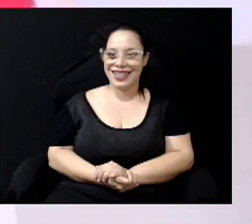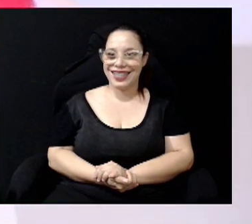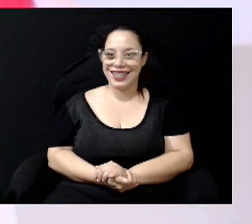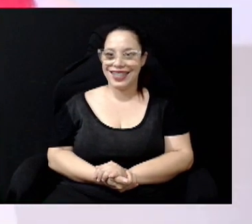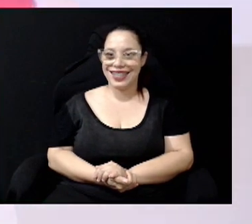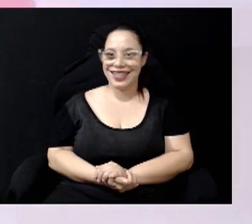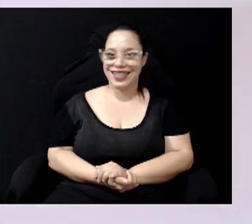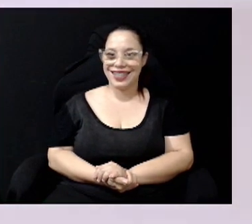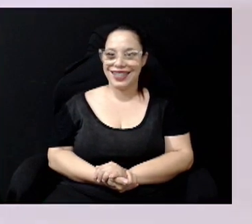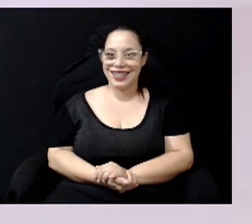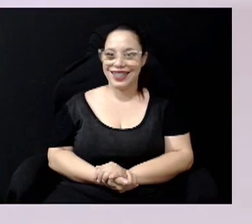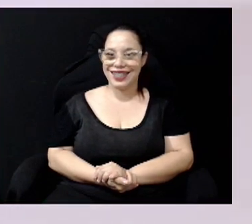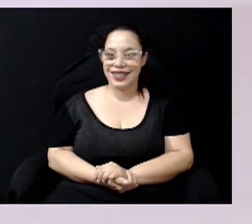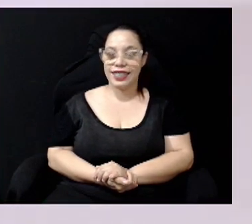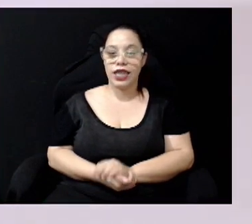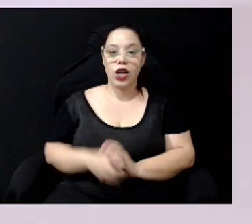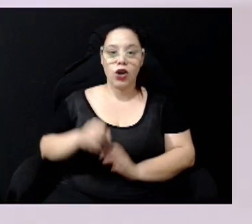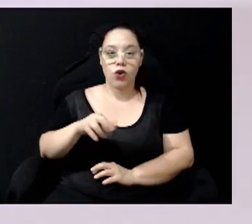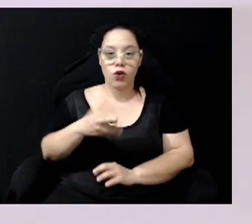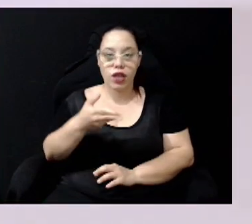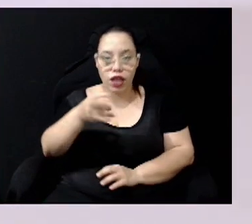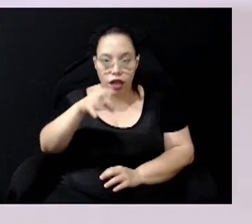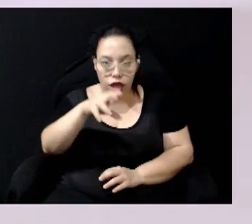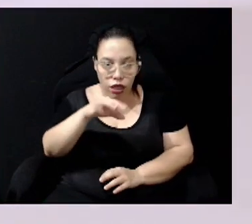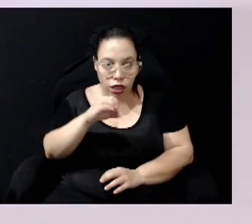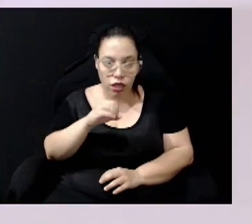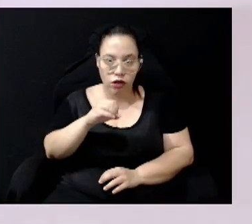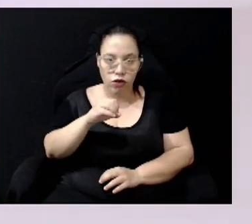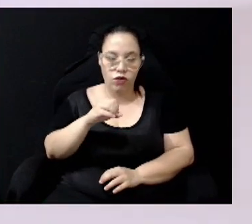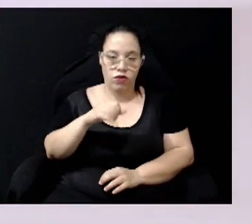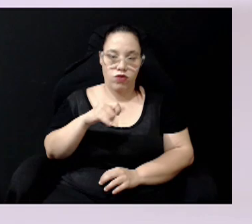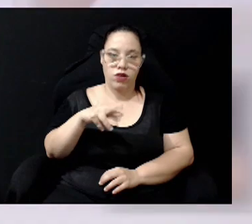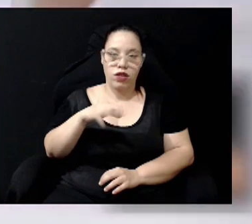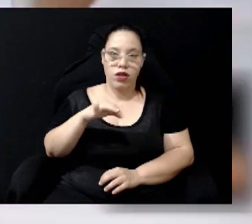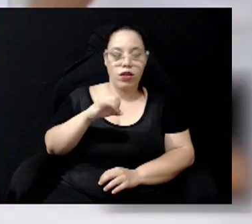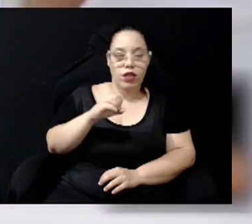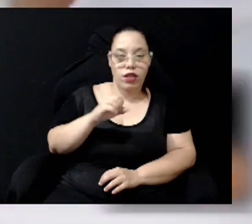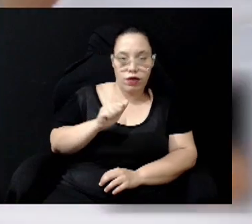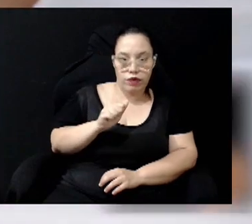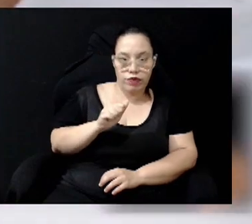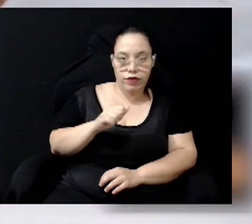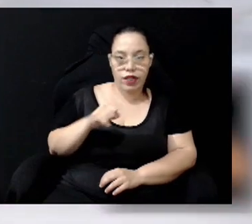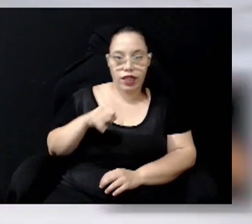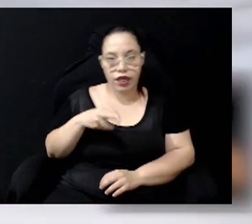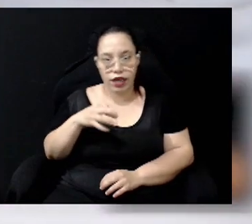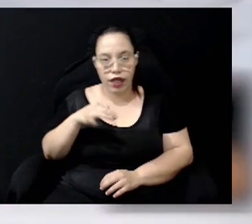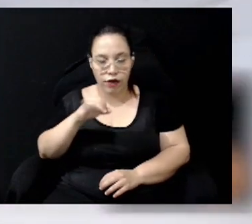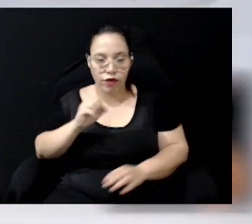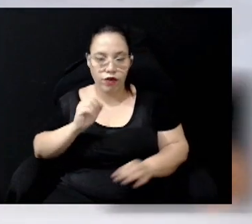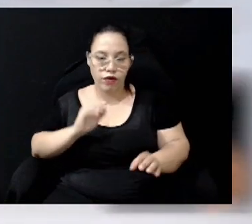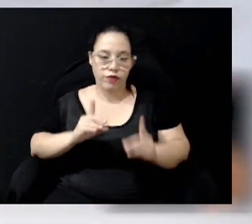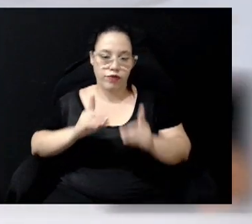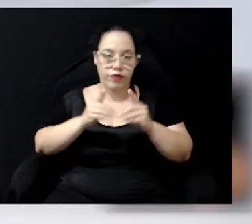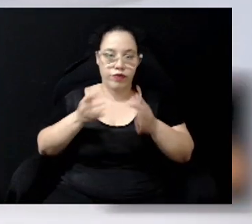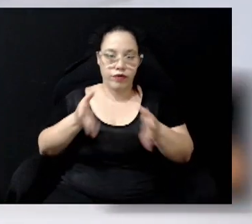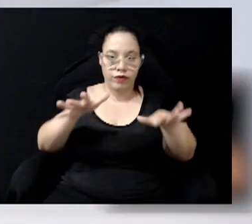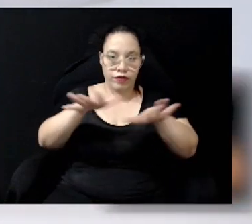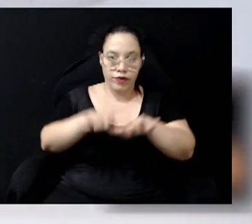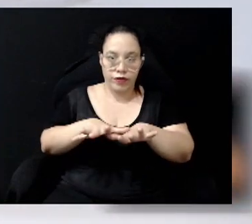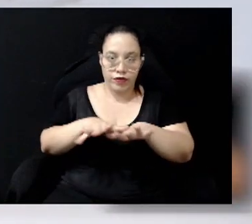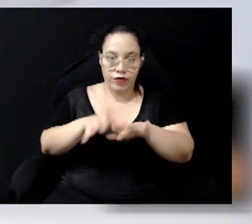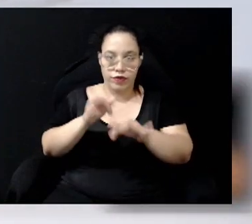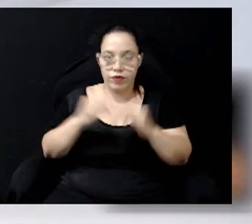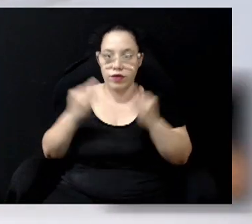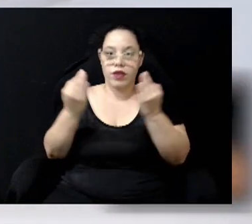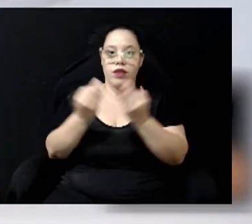A constelação de animais é uma terapia com abordagem sistêmica, que inclui o ambiente e toda a família do pet,